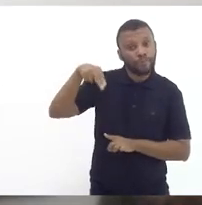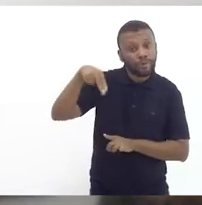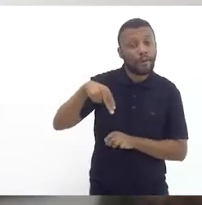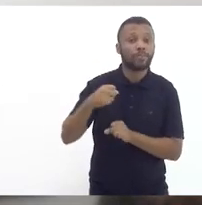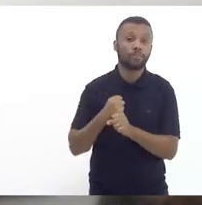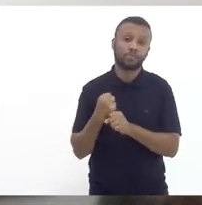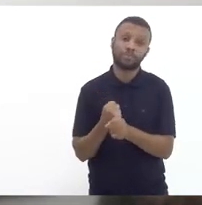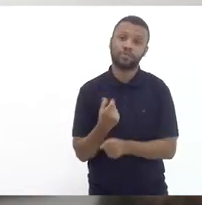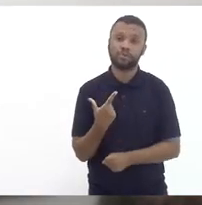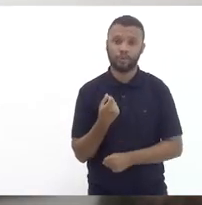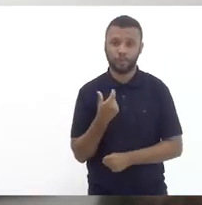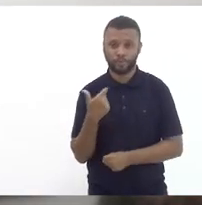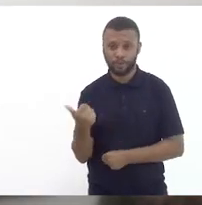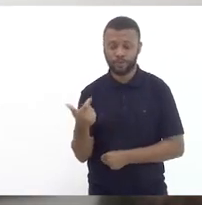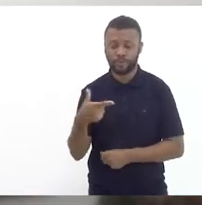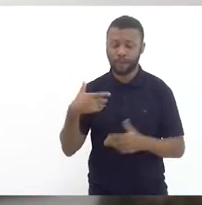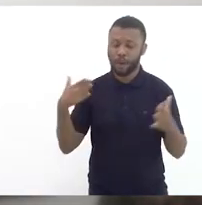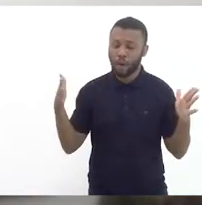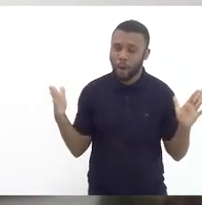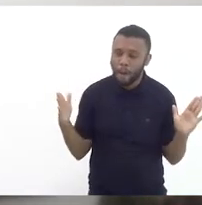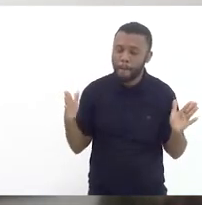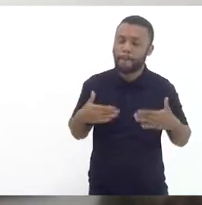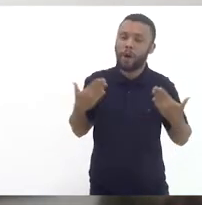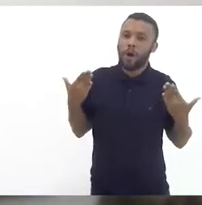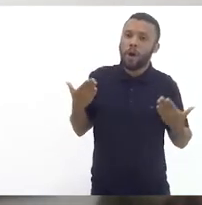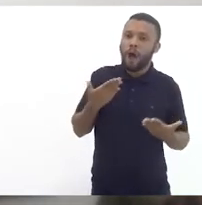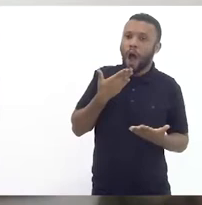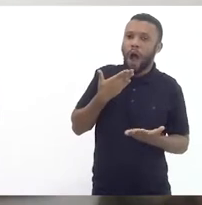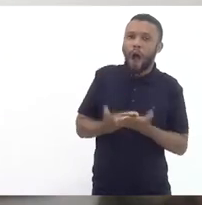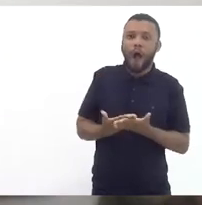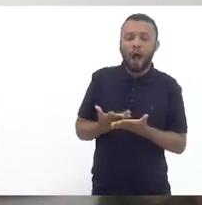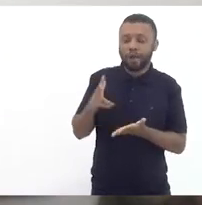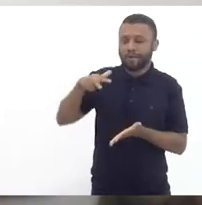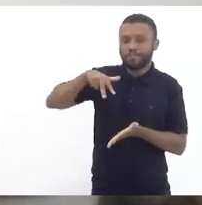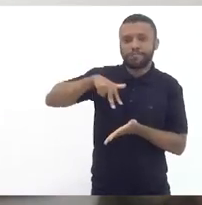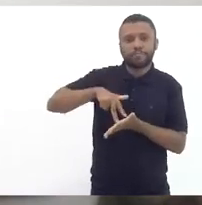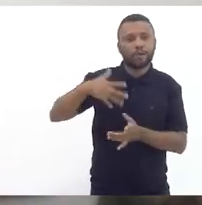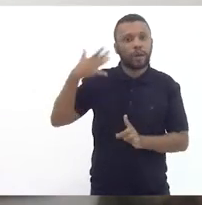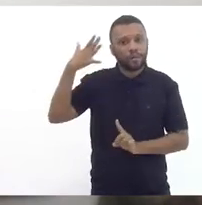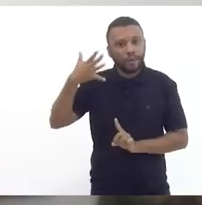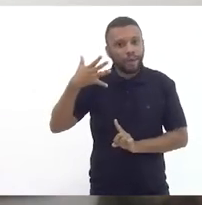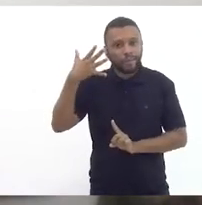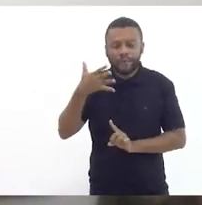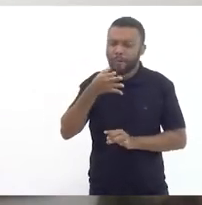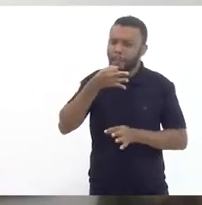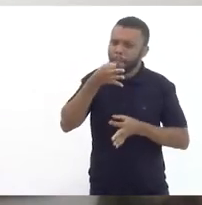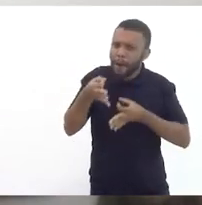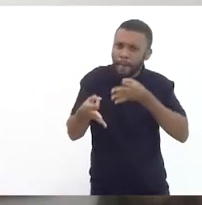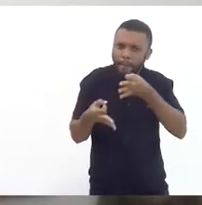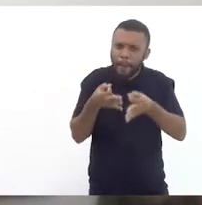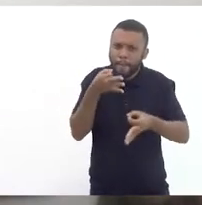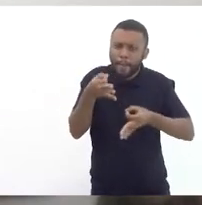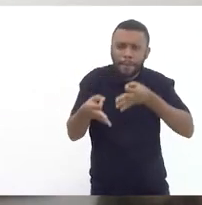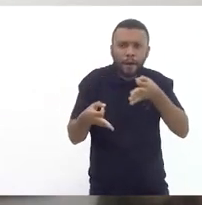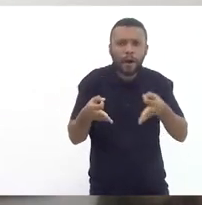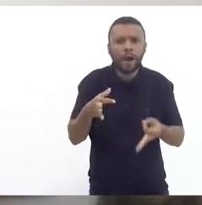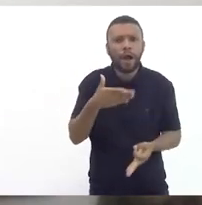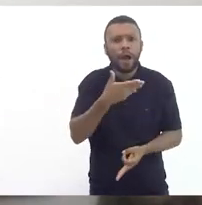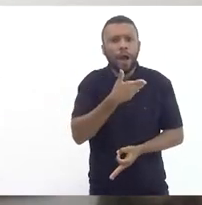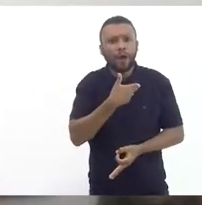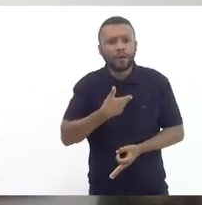2021. Eu fiquei surpresa com a sua fala, quando o senhor fez críticas ao estado